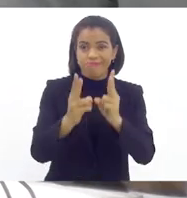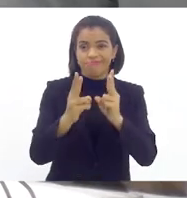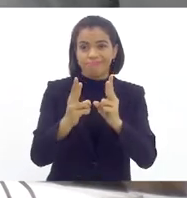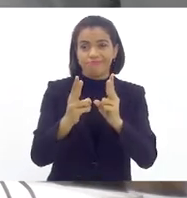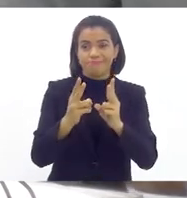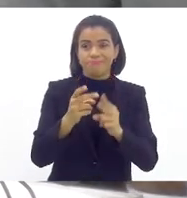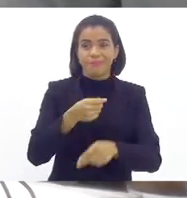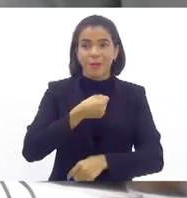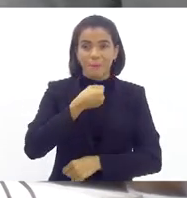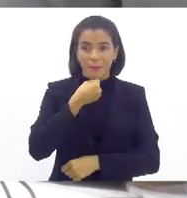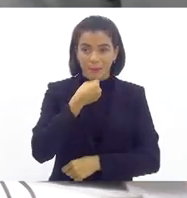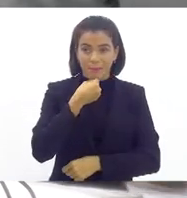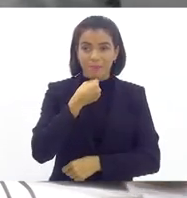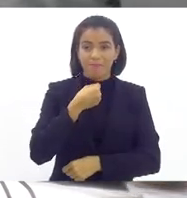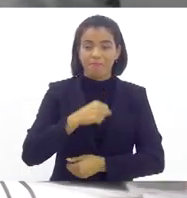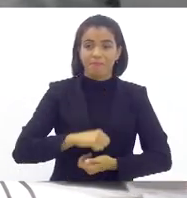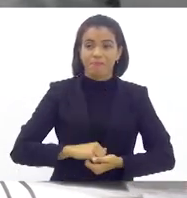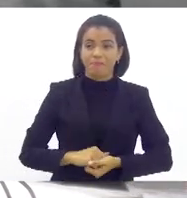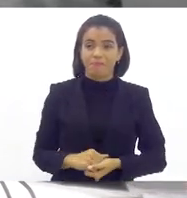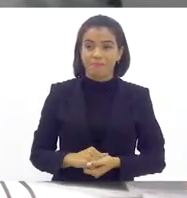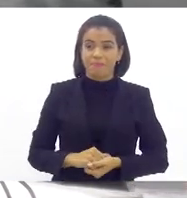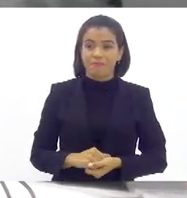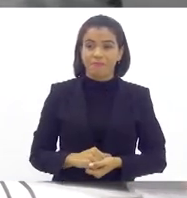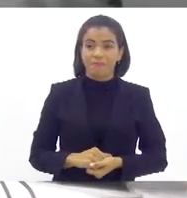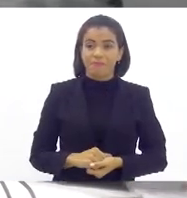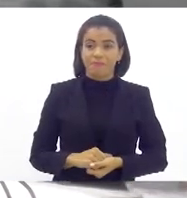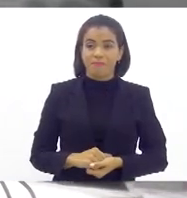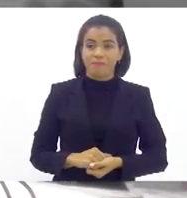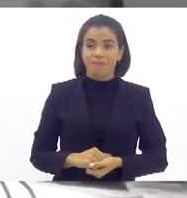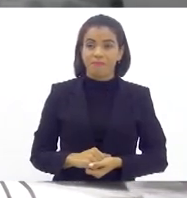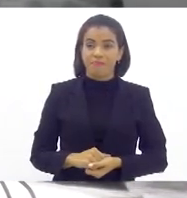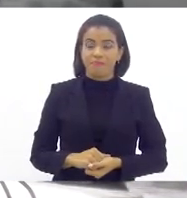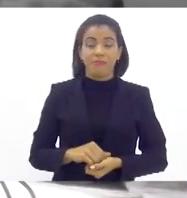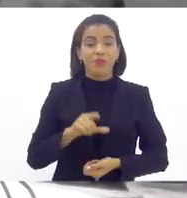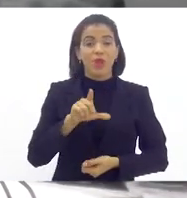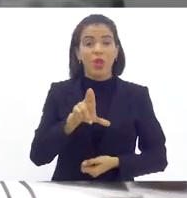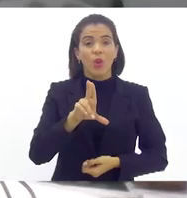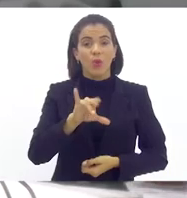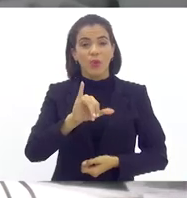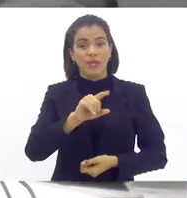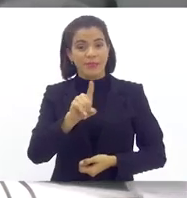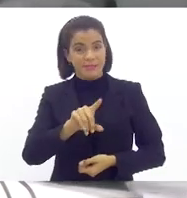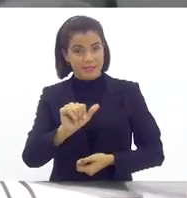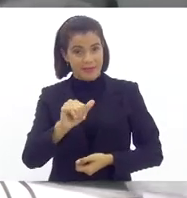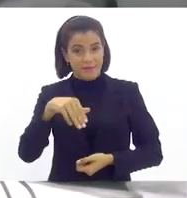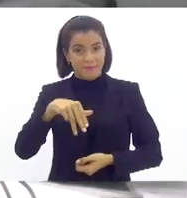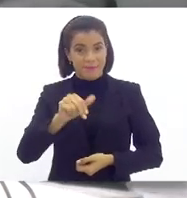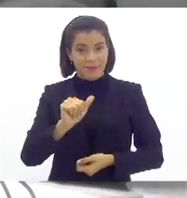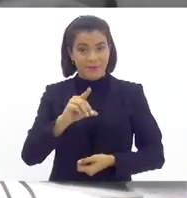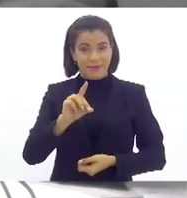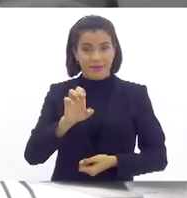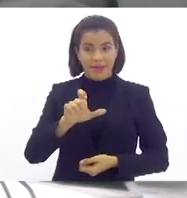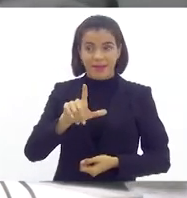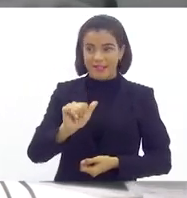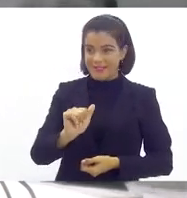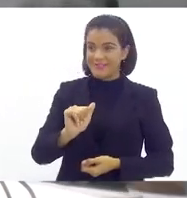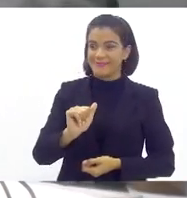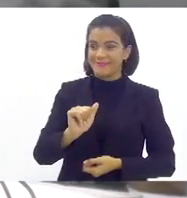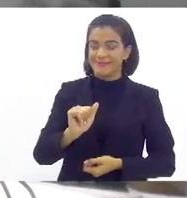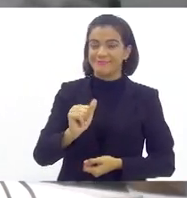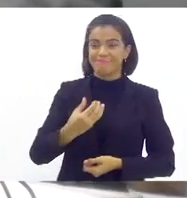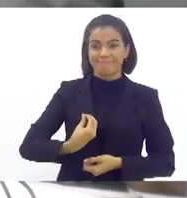mesa, a Luísa Mandela, que está conosco aqui da mesa,